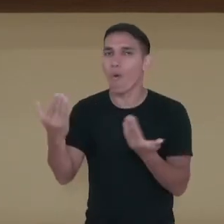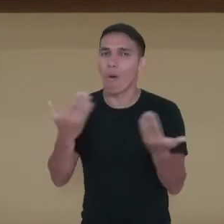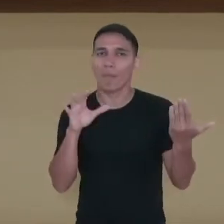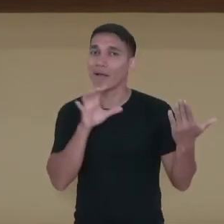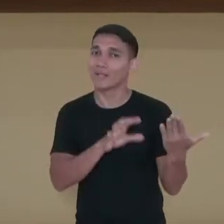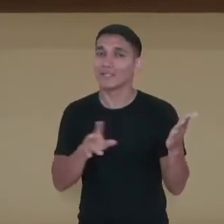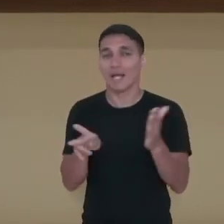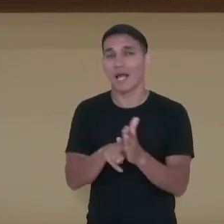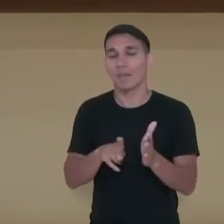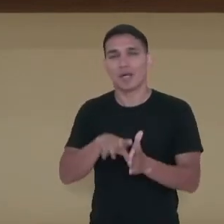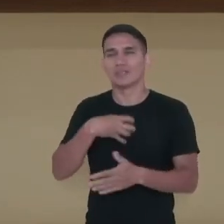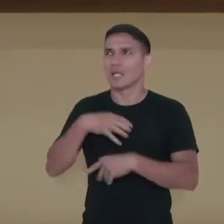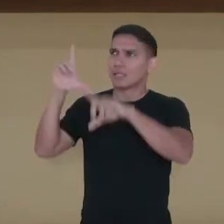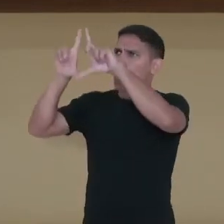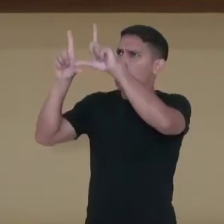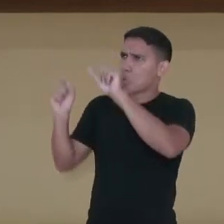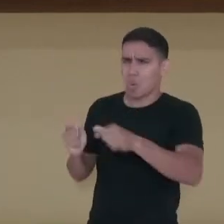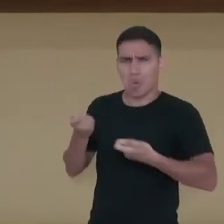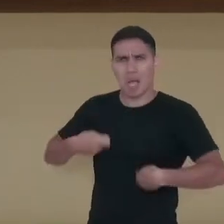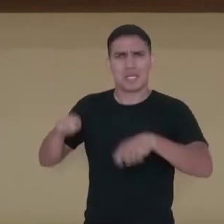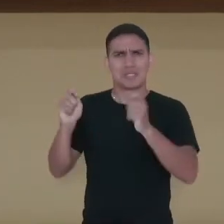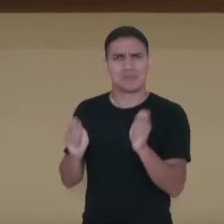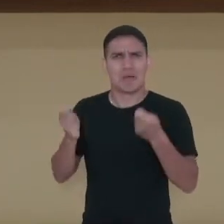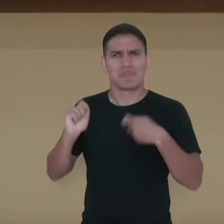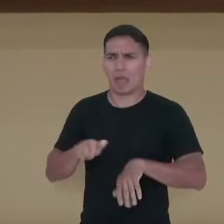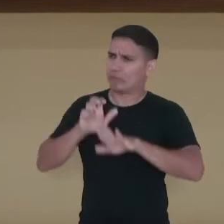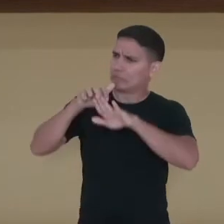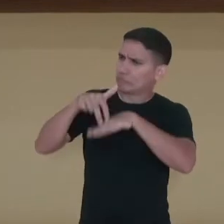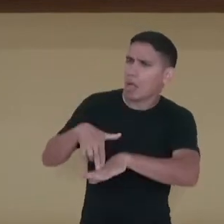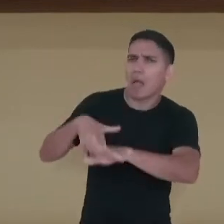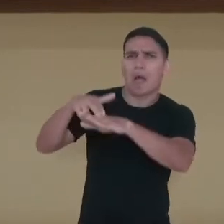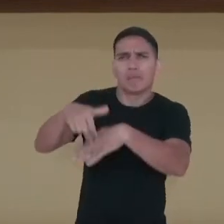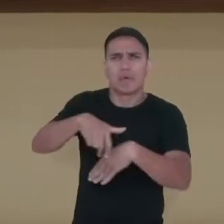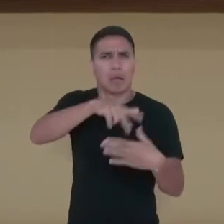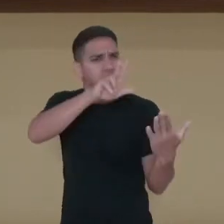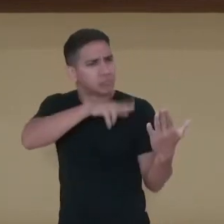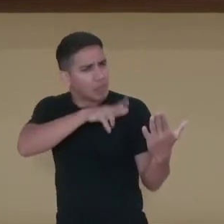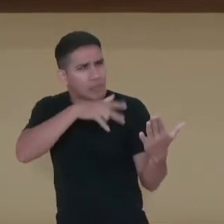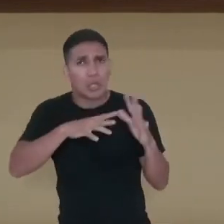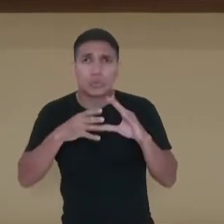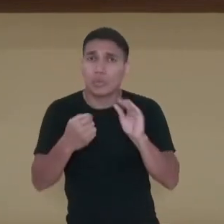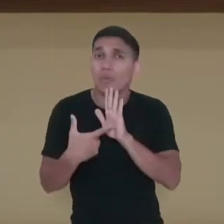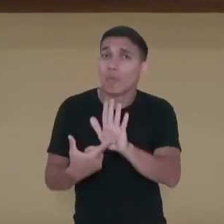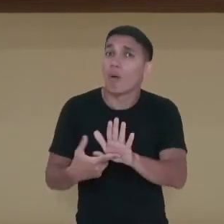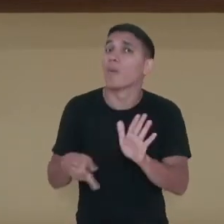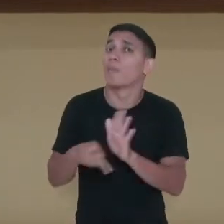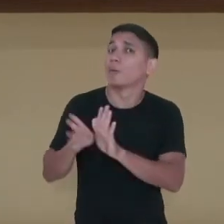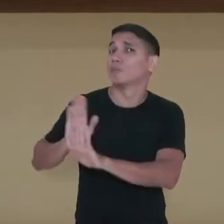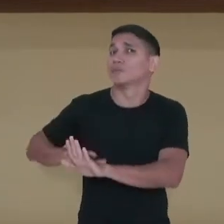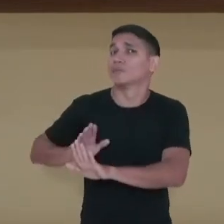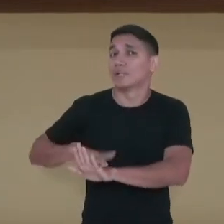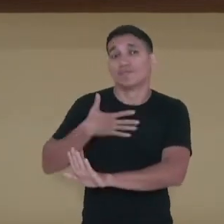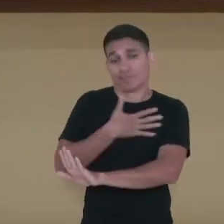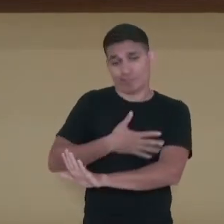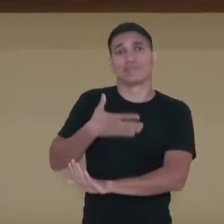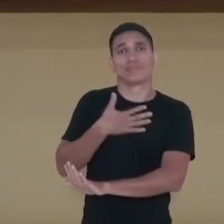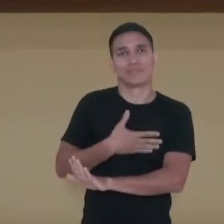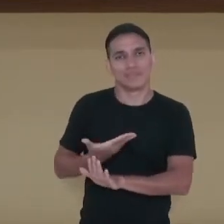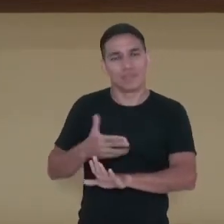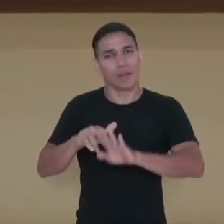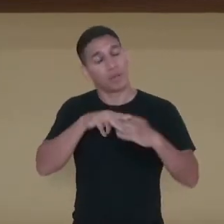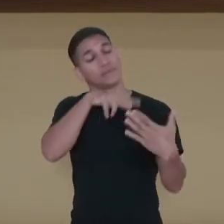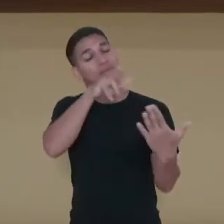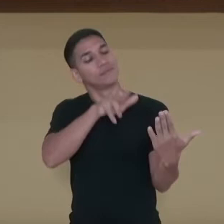de lua, trenó, deslizar, tudo isso nos mostra que era muito prazeroso, que essa leitura